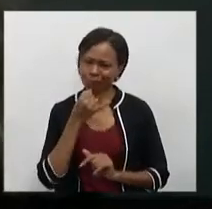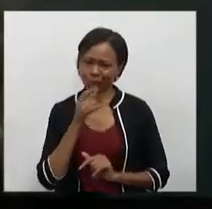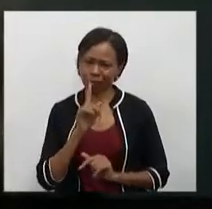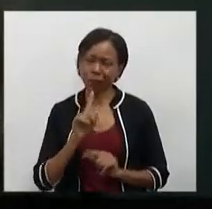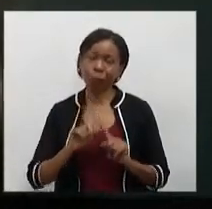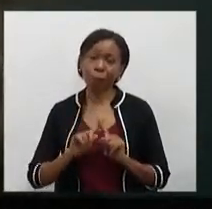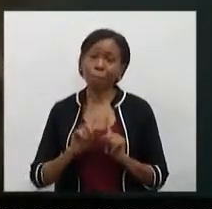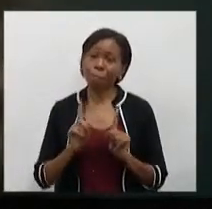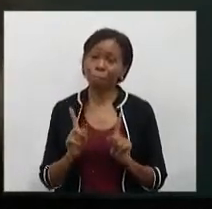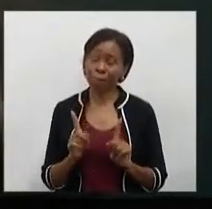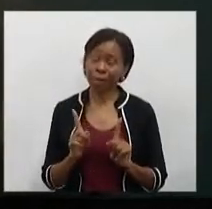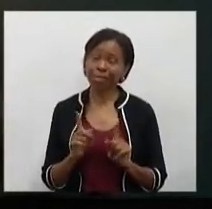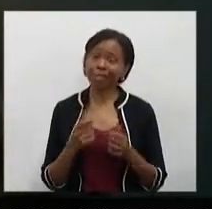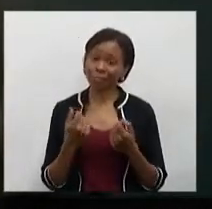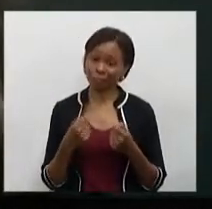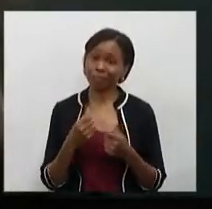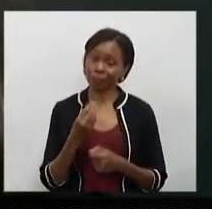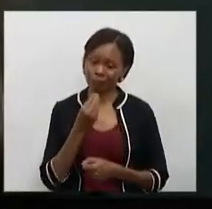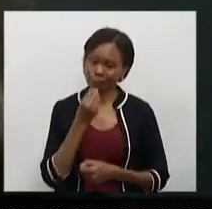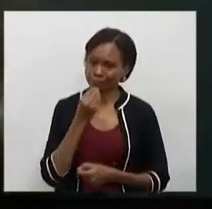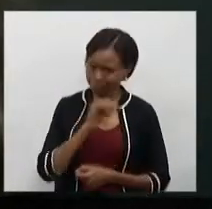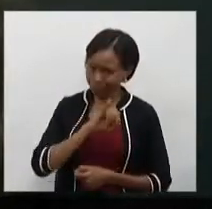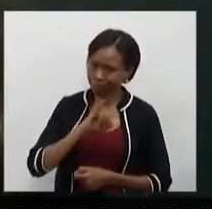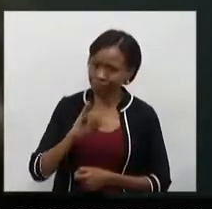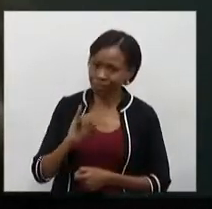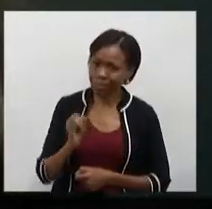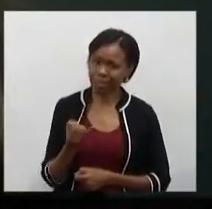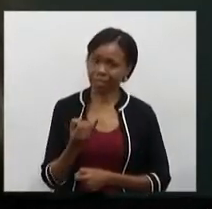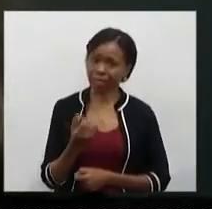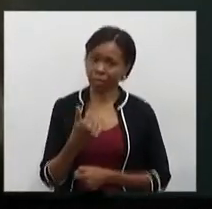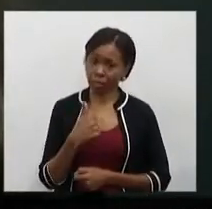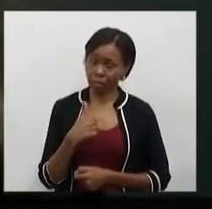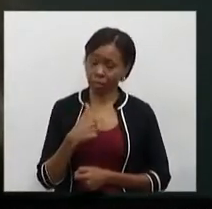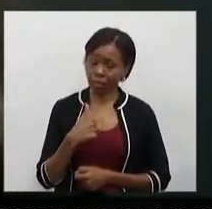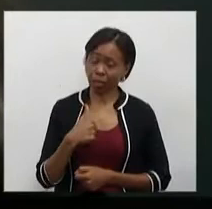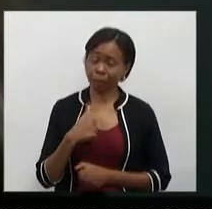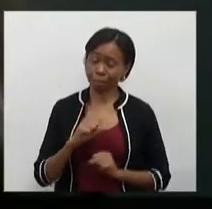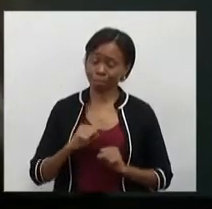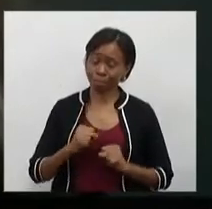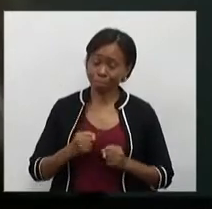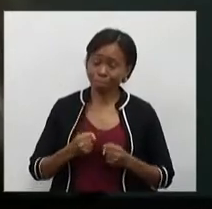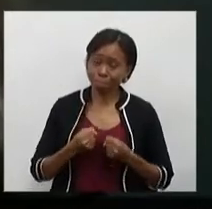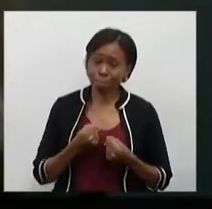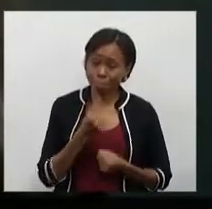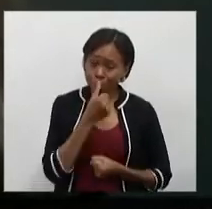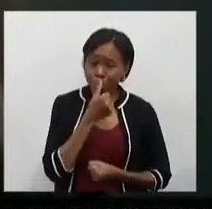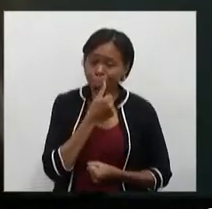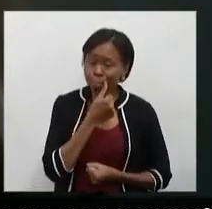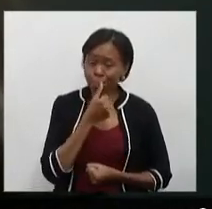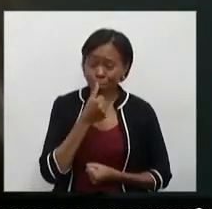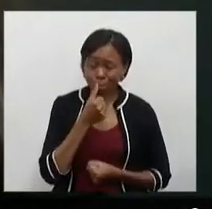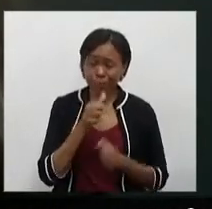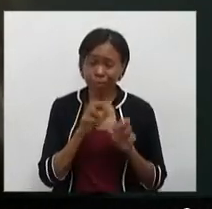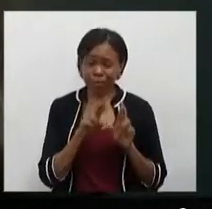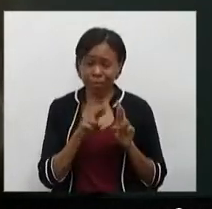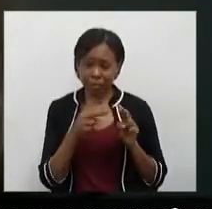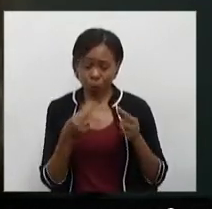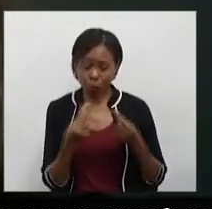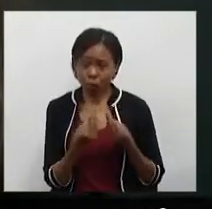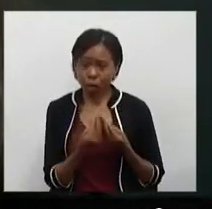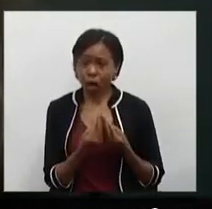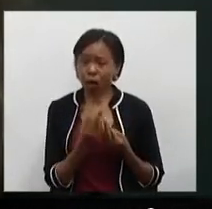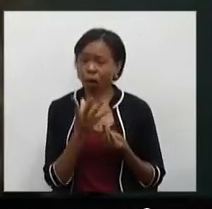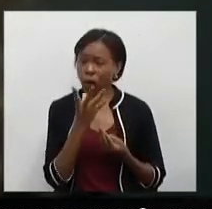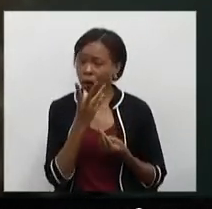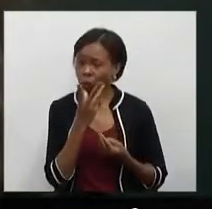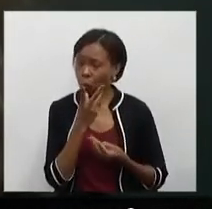pela oportunidade e pelo esforço que eu faço para ficar numa reunião tão longa, porque eu